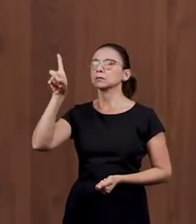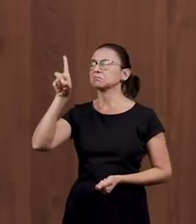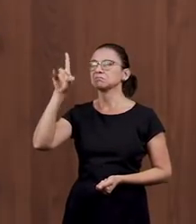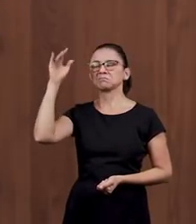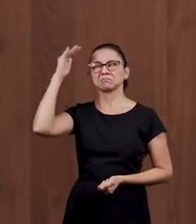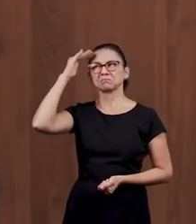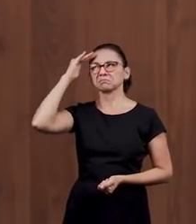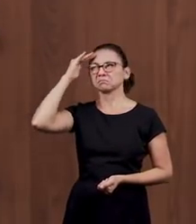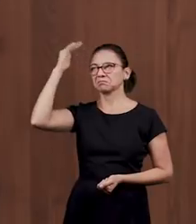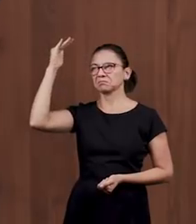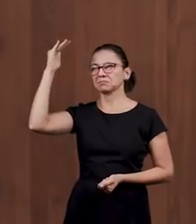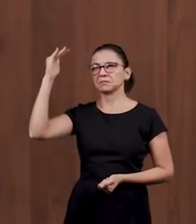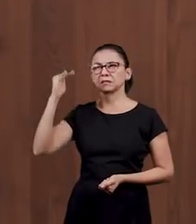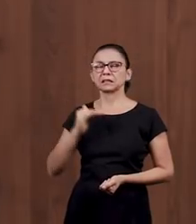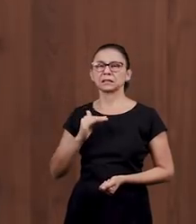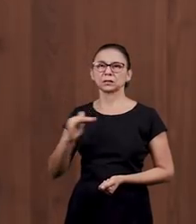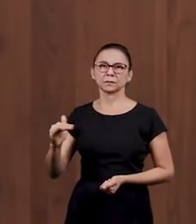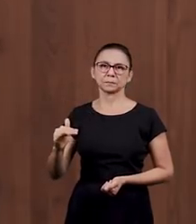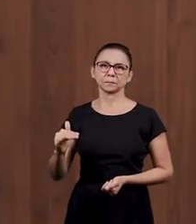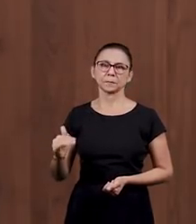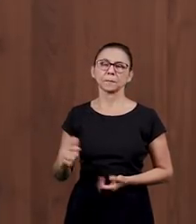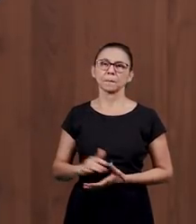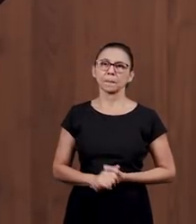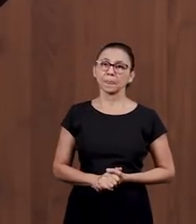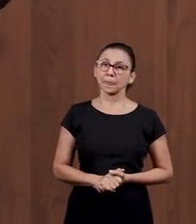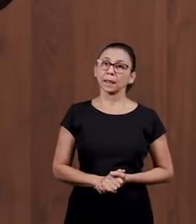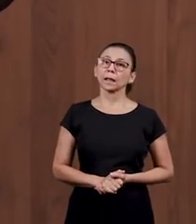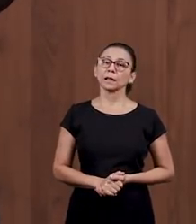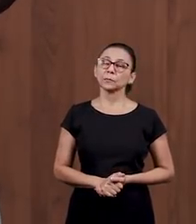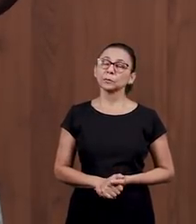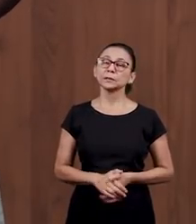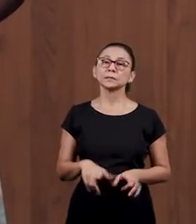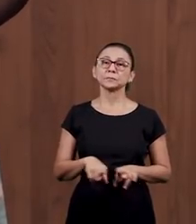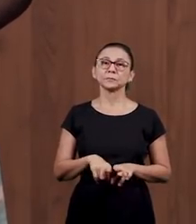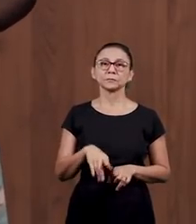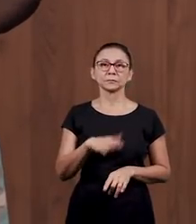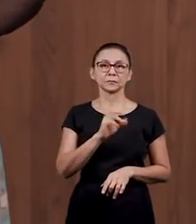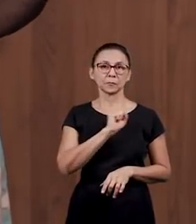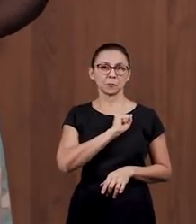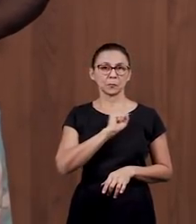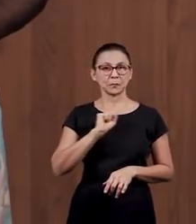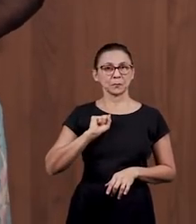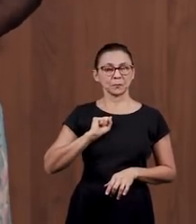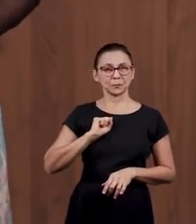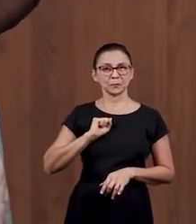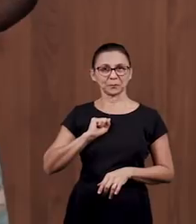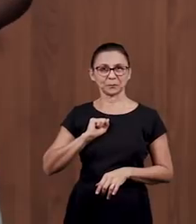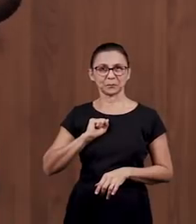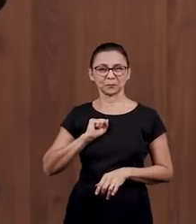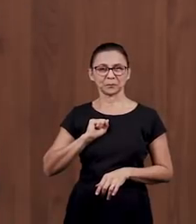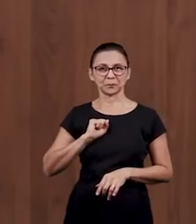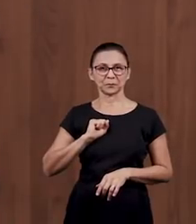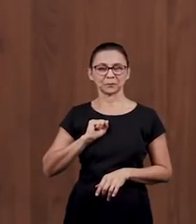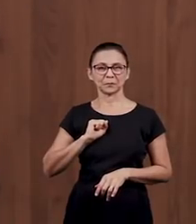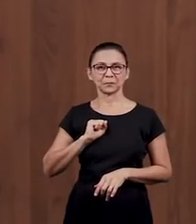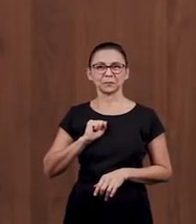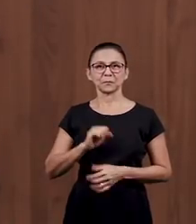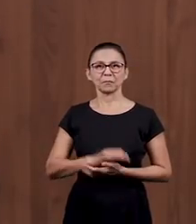do Senhor. Mas vejam, queridos, Samuel também estava ali. E olha que coisa